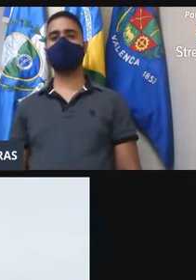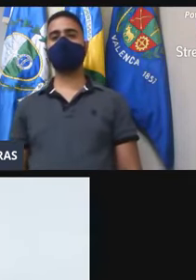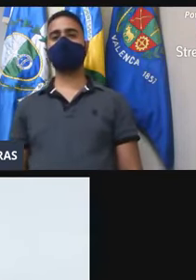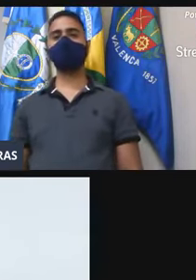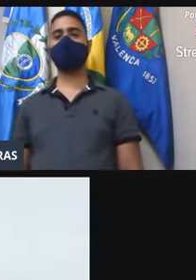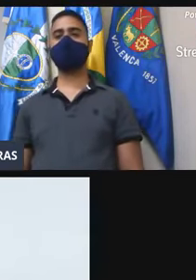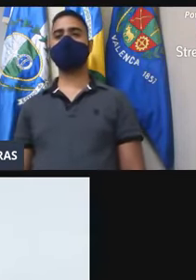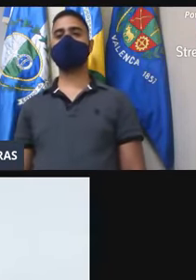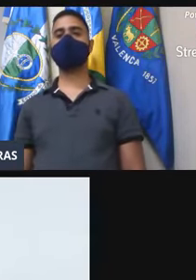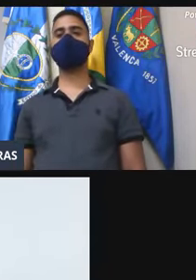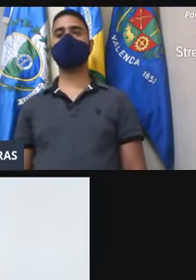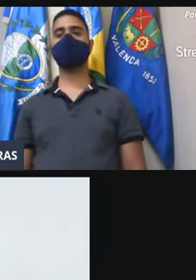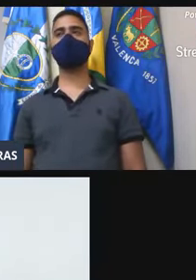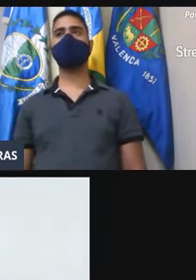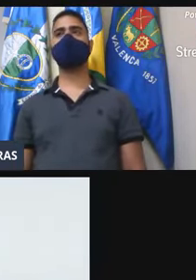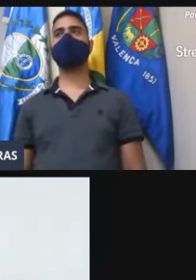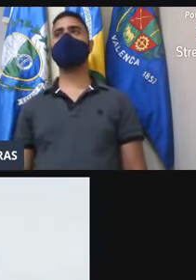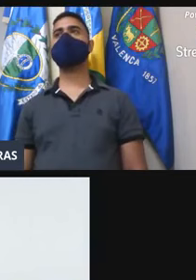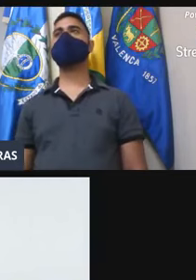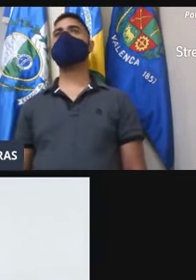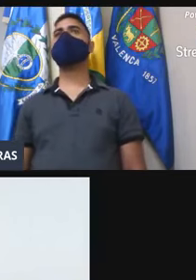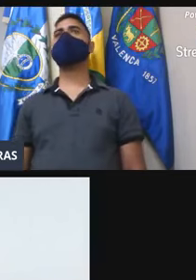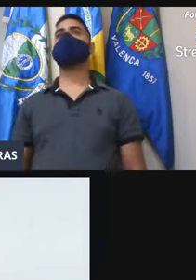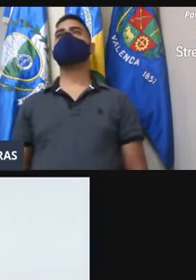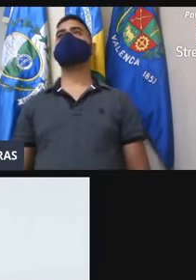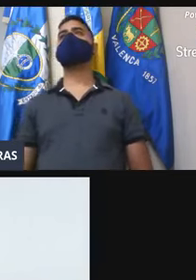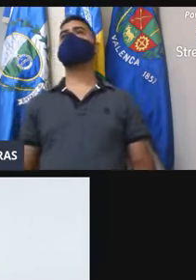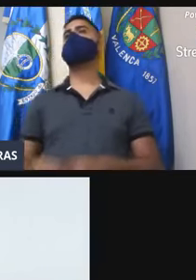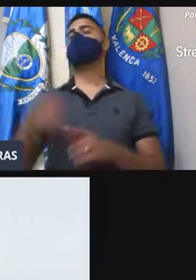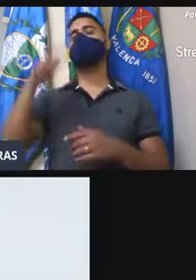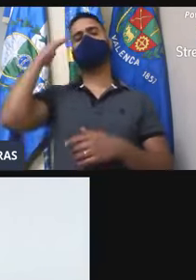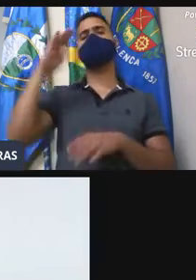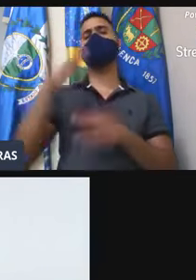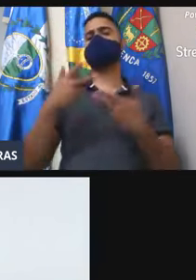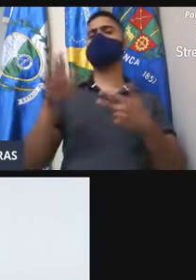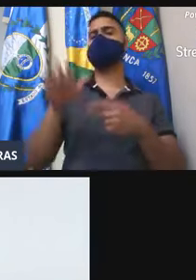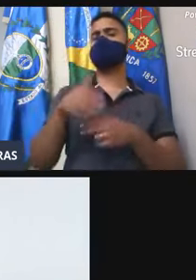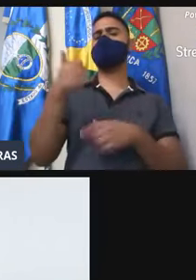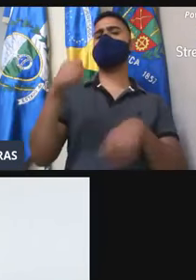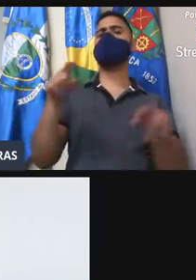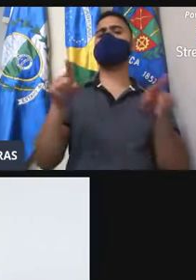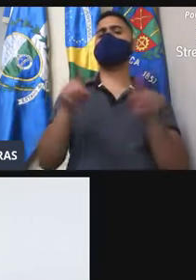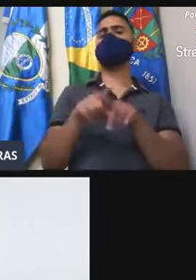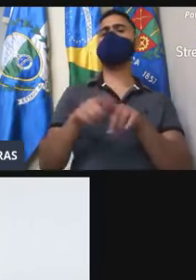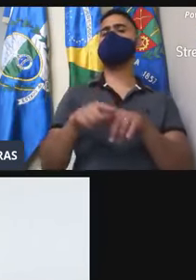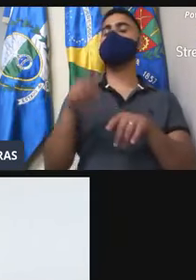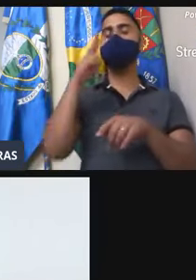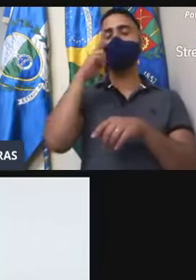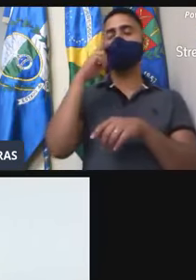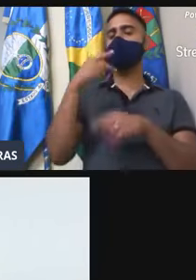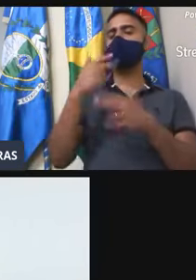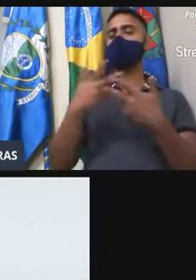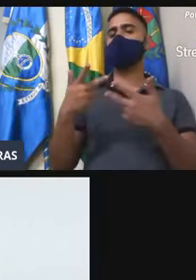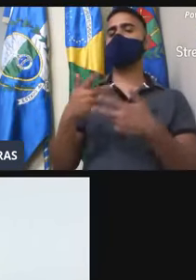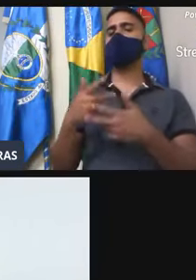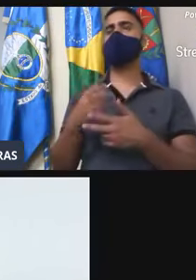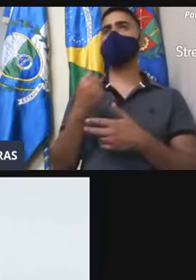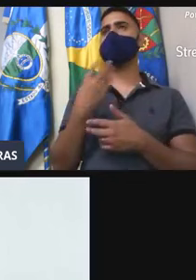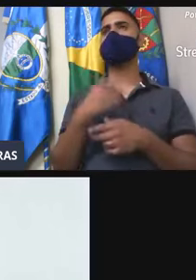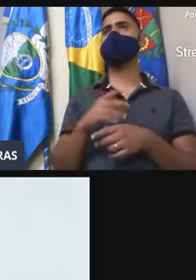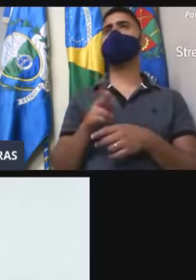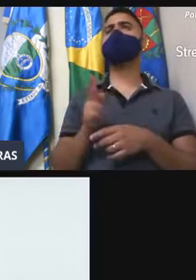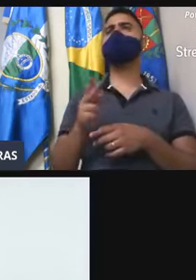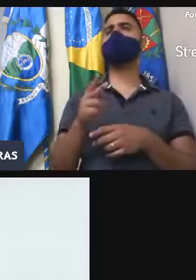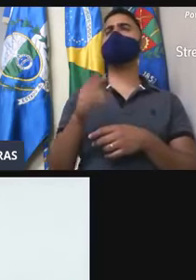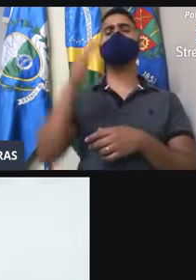cidade, nós vereadores, entendeu? Acredito que as coisas ainda vão melhorar muito ainda e a gente vai ver muitas coisas que... A gente está sempre